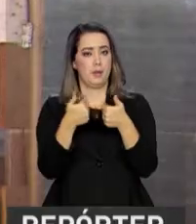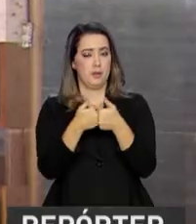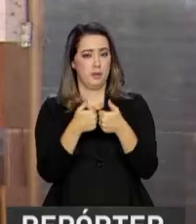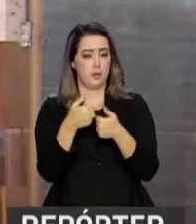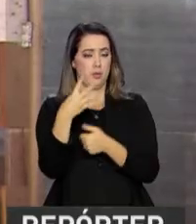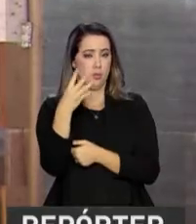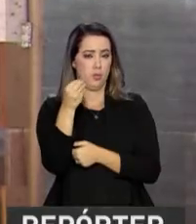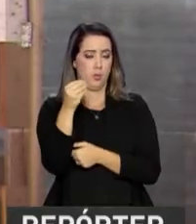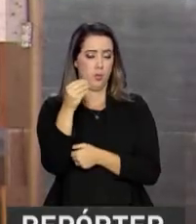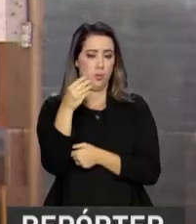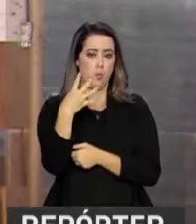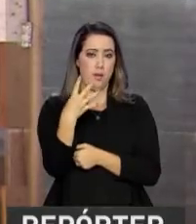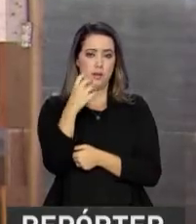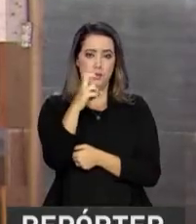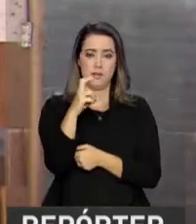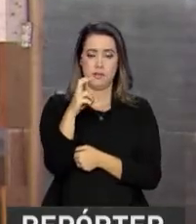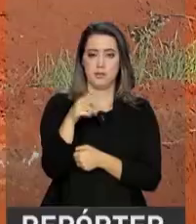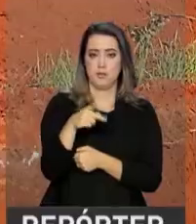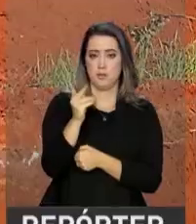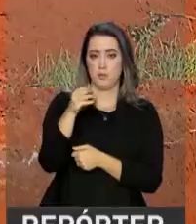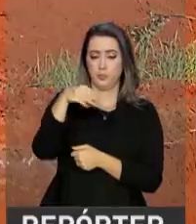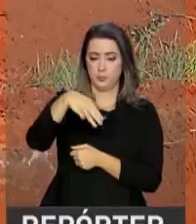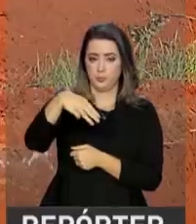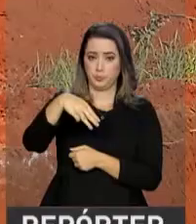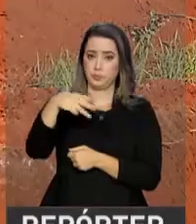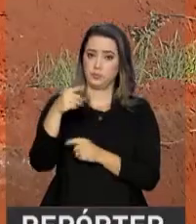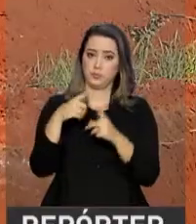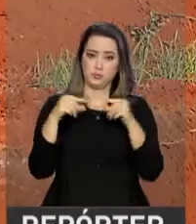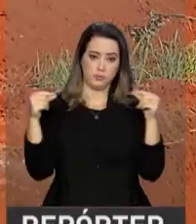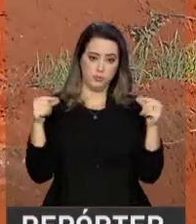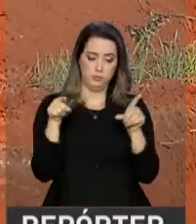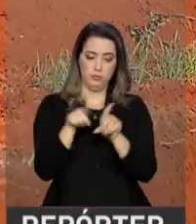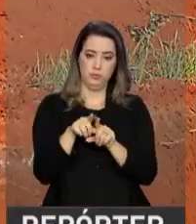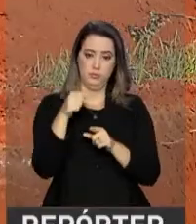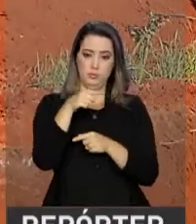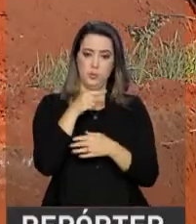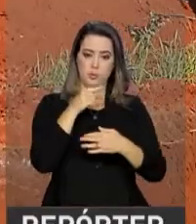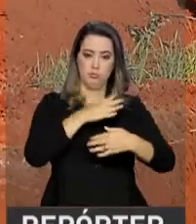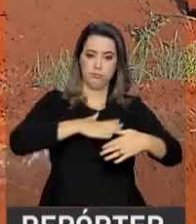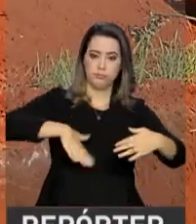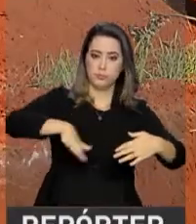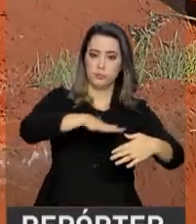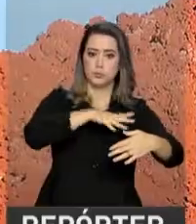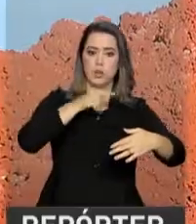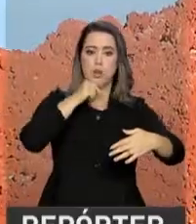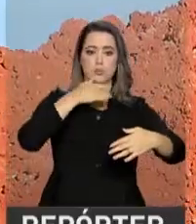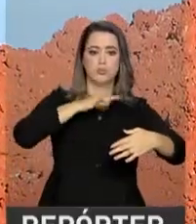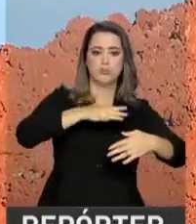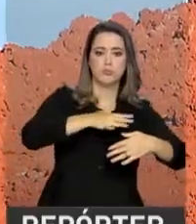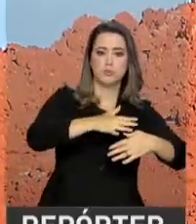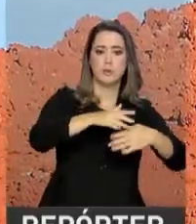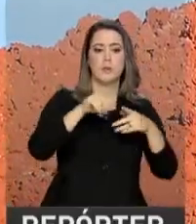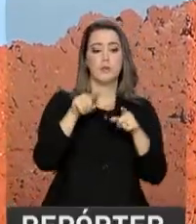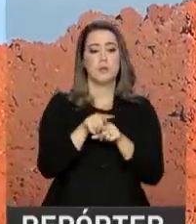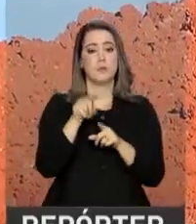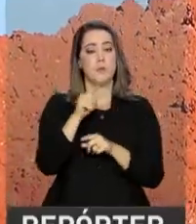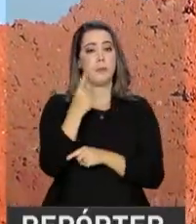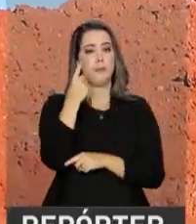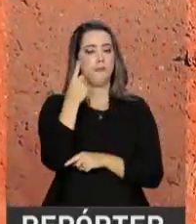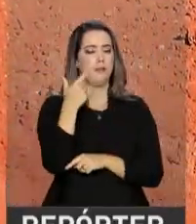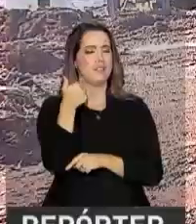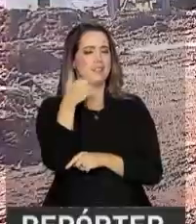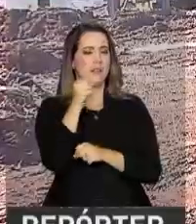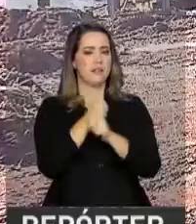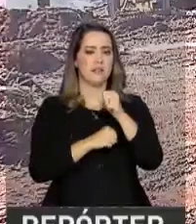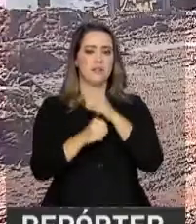a 45 quilômetros de brasília o sistema produtor corumbá começou a ser construído há quase uma década e estava